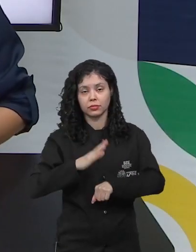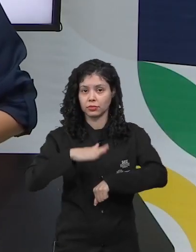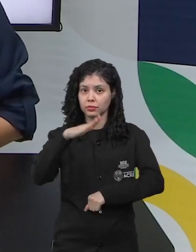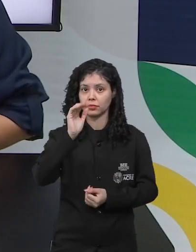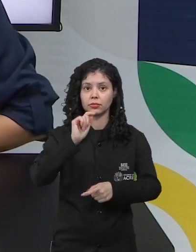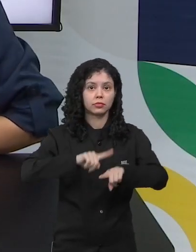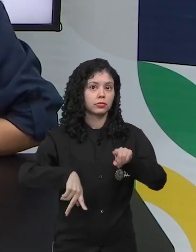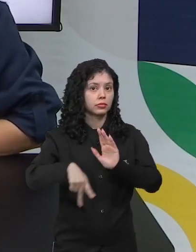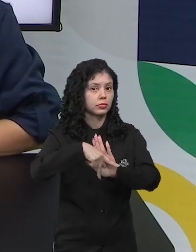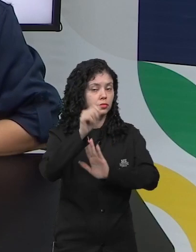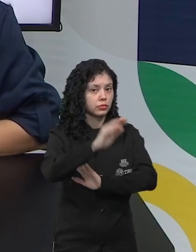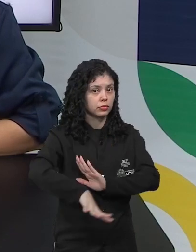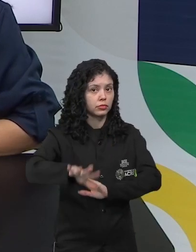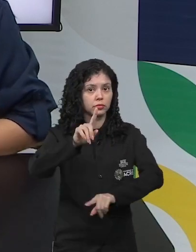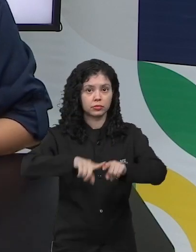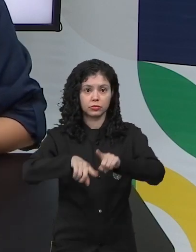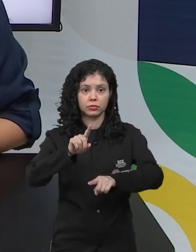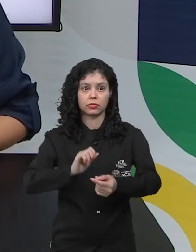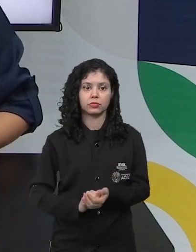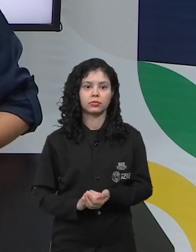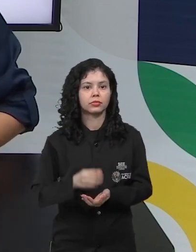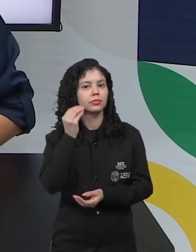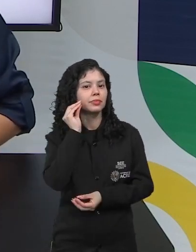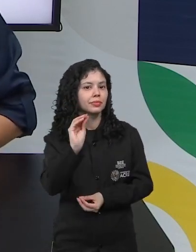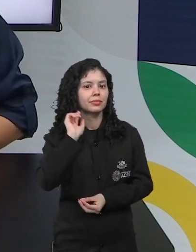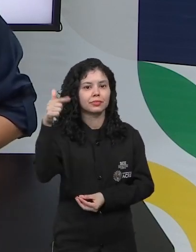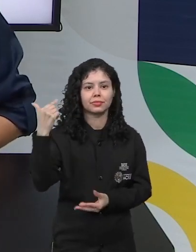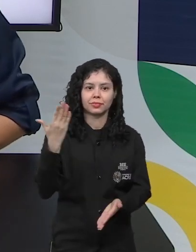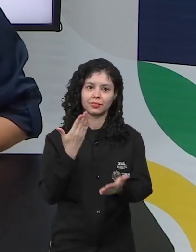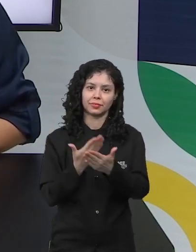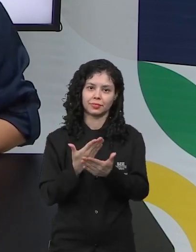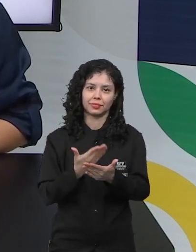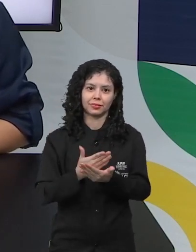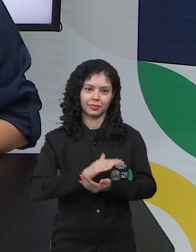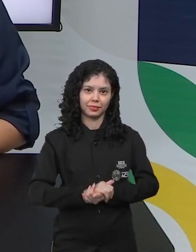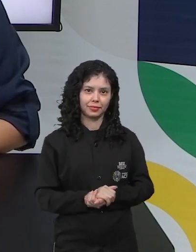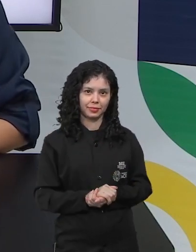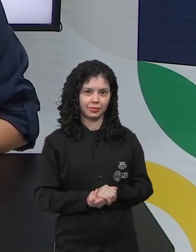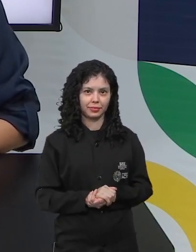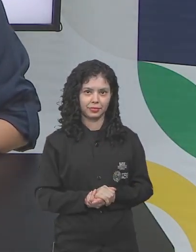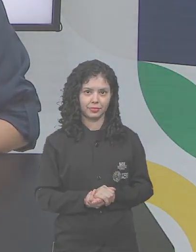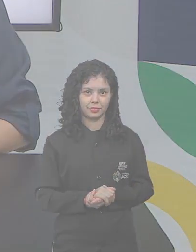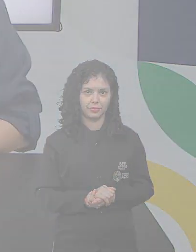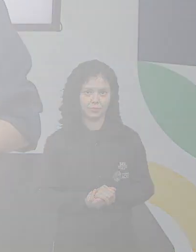um pouco mais sobre as propriedades gerais da matéria. Um beijo e até a próxima!